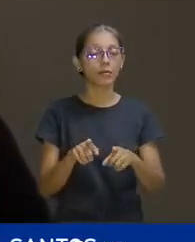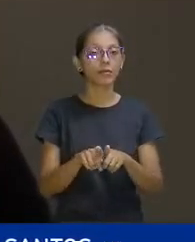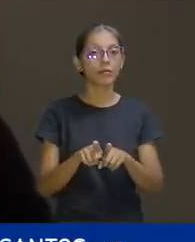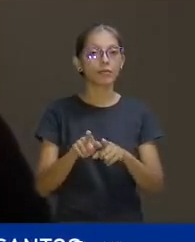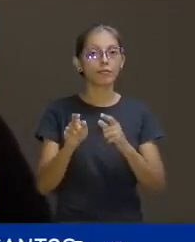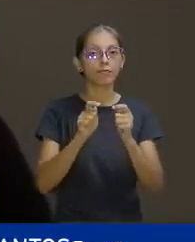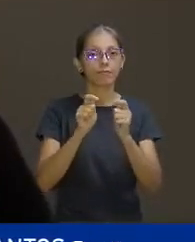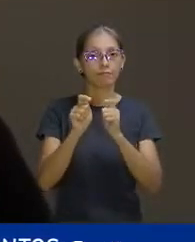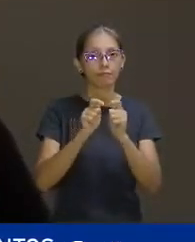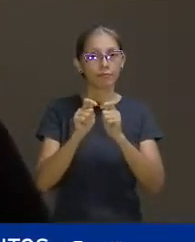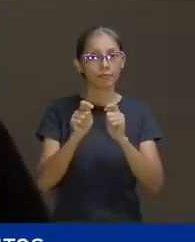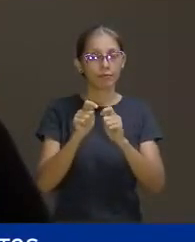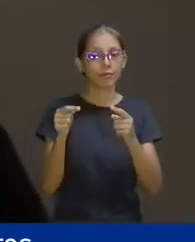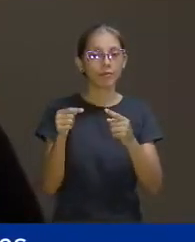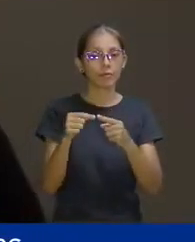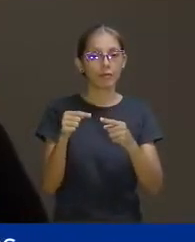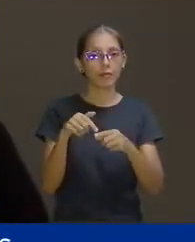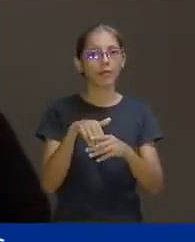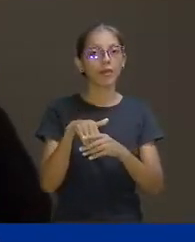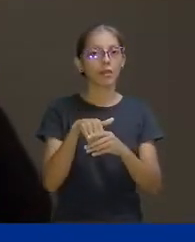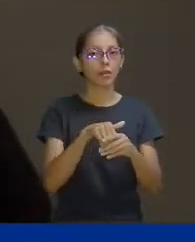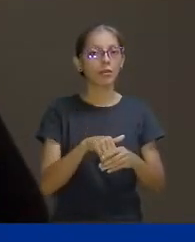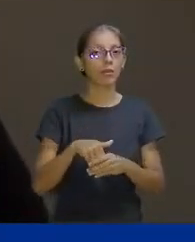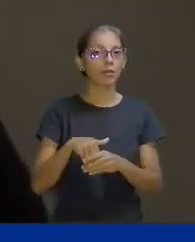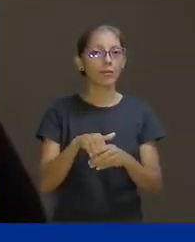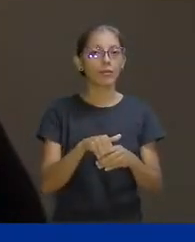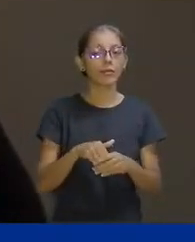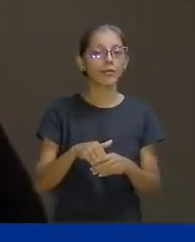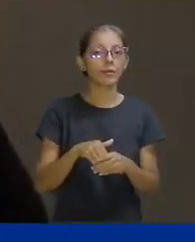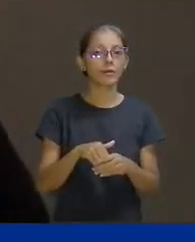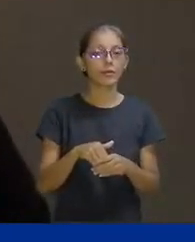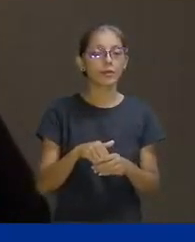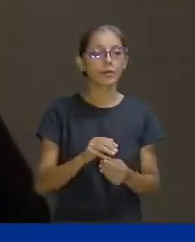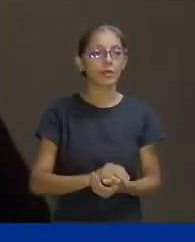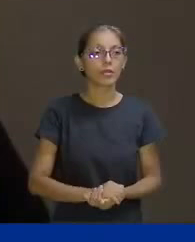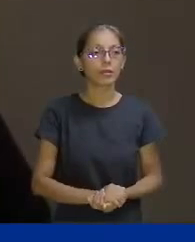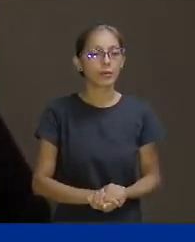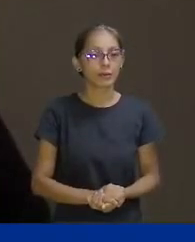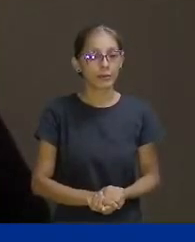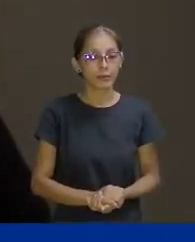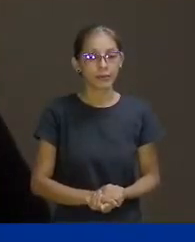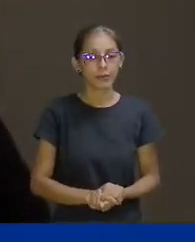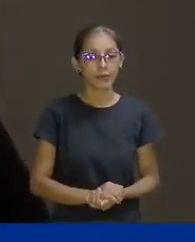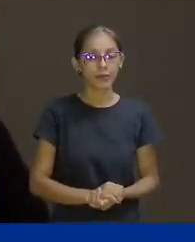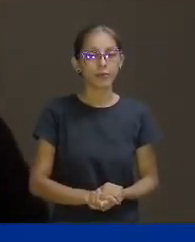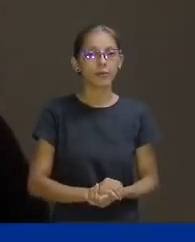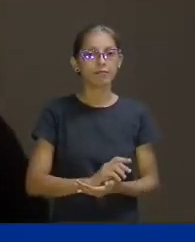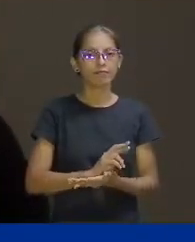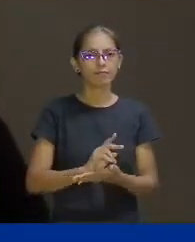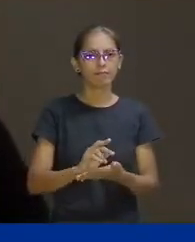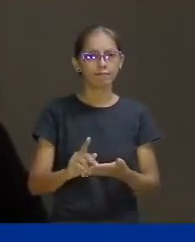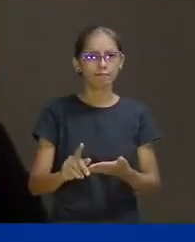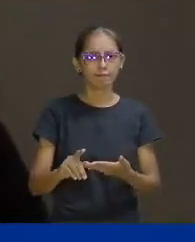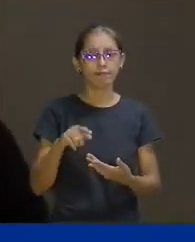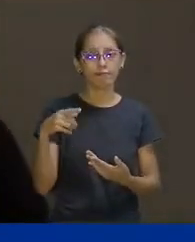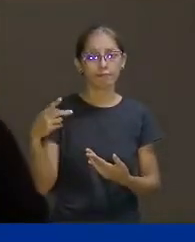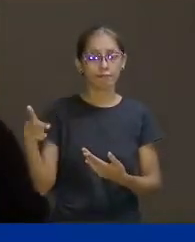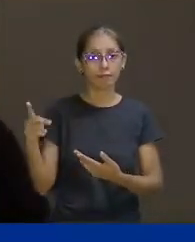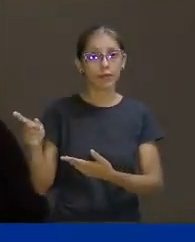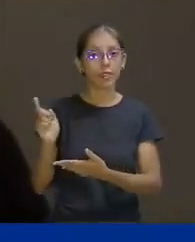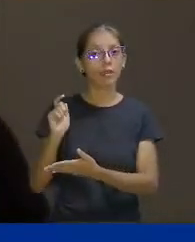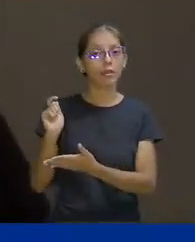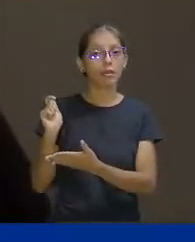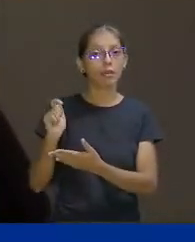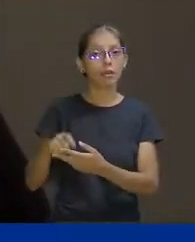de determinado gasto eleitoral. Mas sim, né, o fato de que, com quantos valores que foram despendidos pela candidata, eles tenham